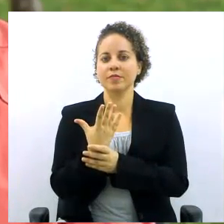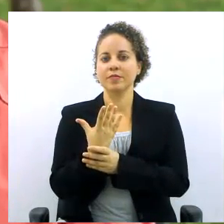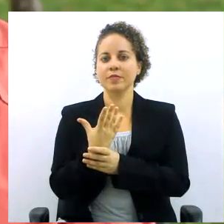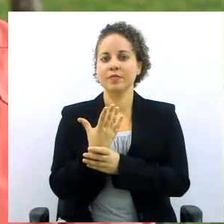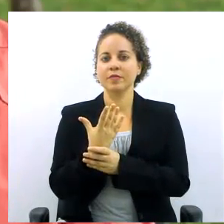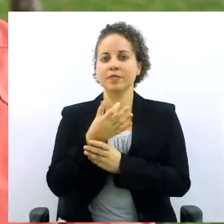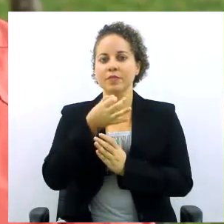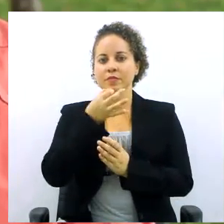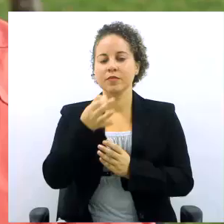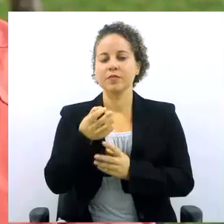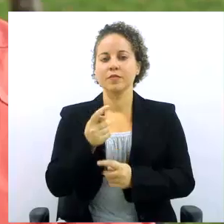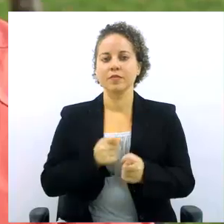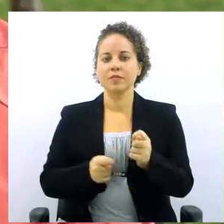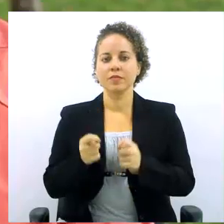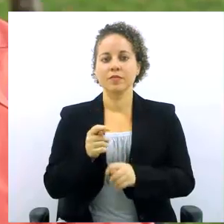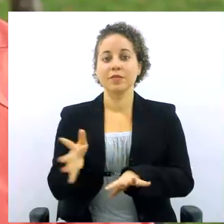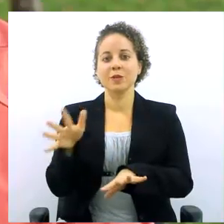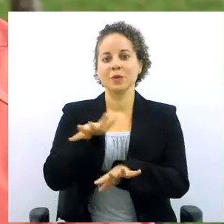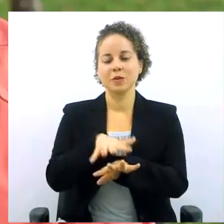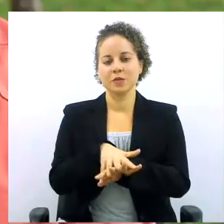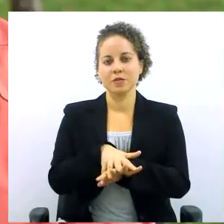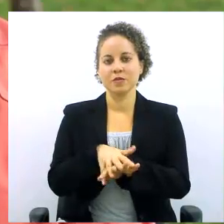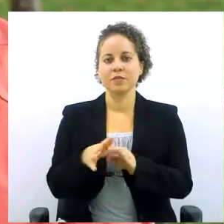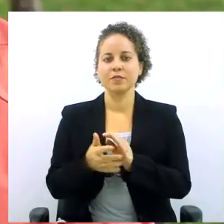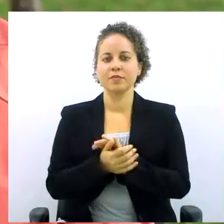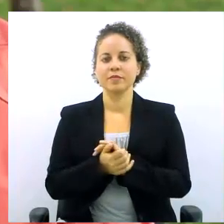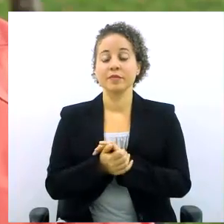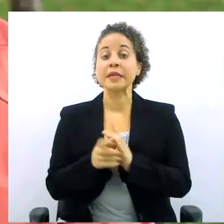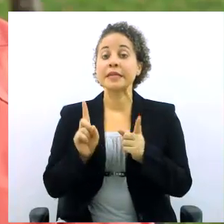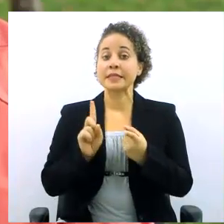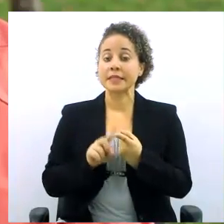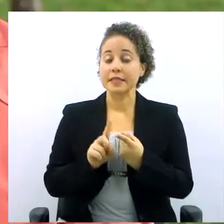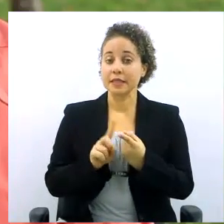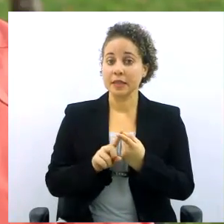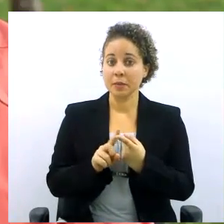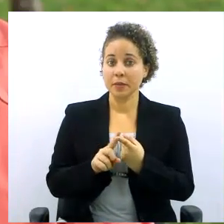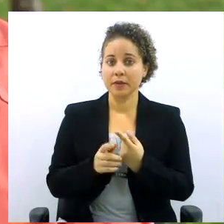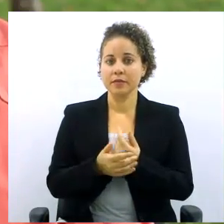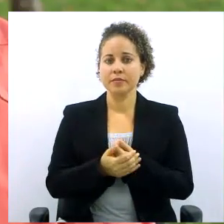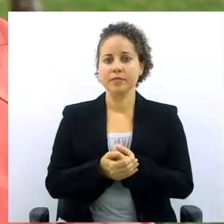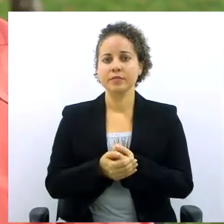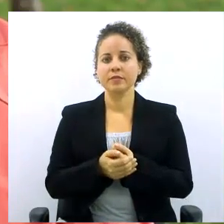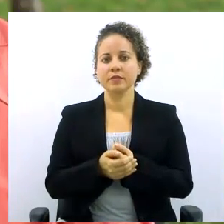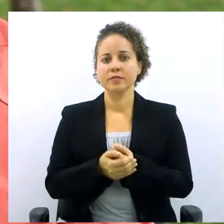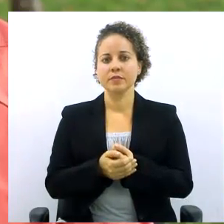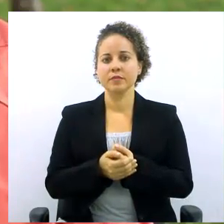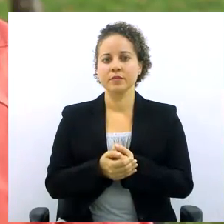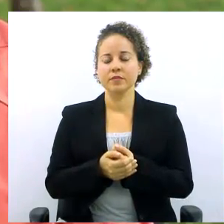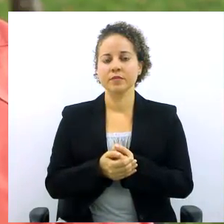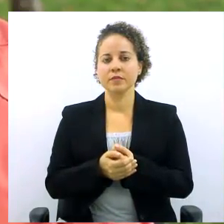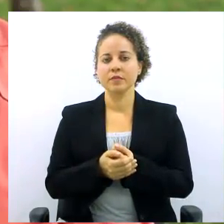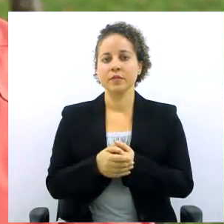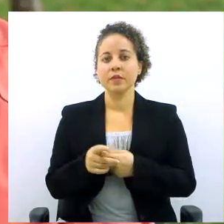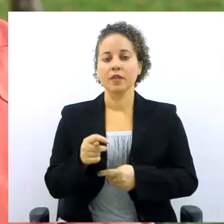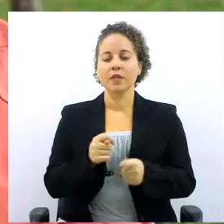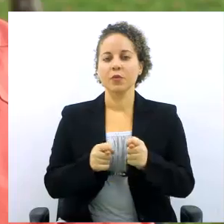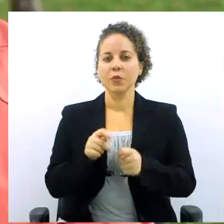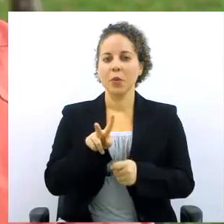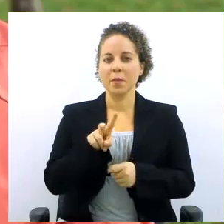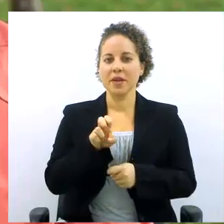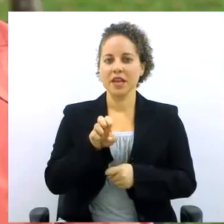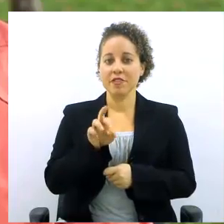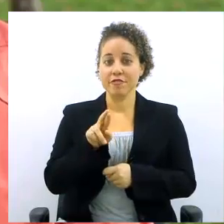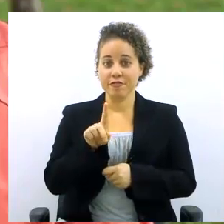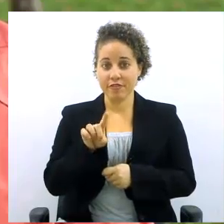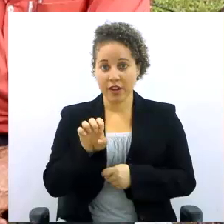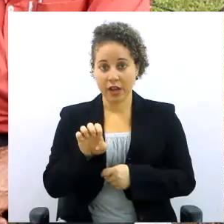expressão, economia inclusiva, né? Ao mesmo tempo, né, economia verde, também